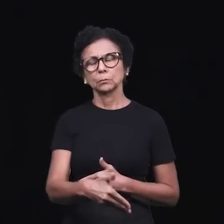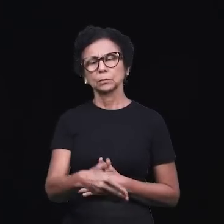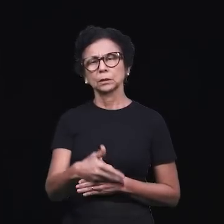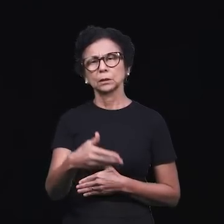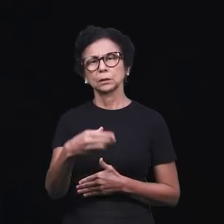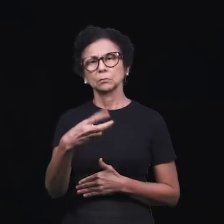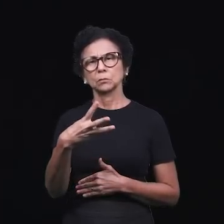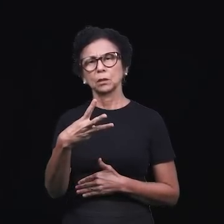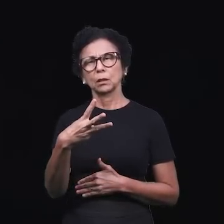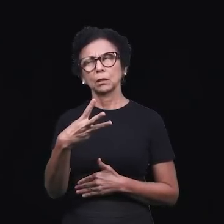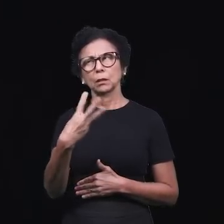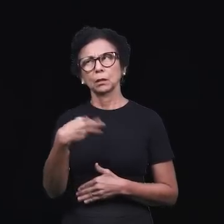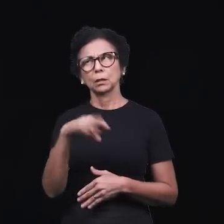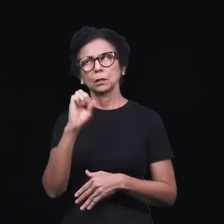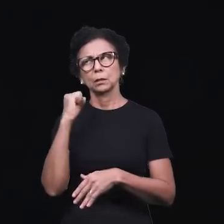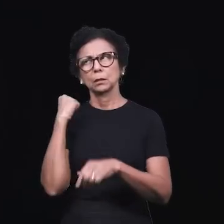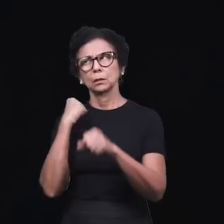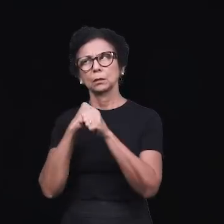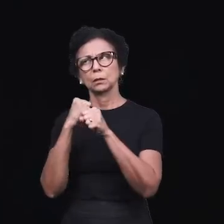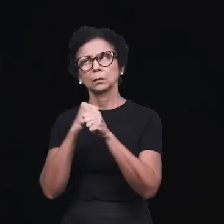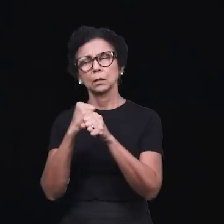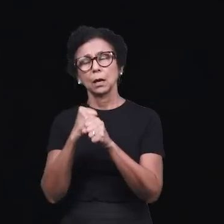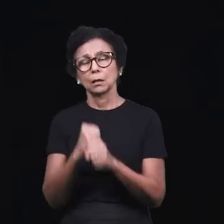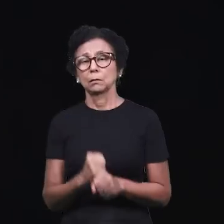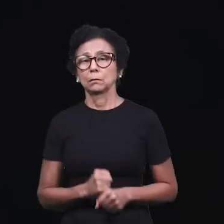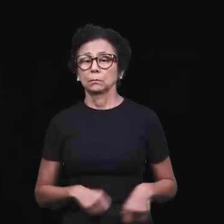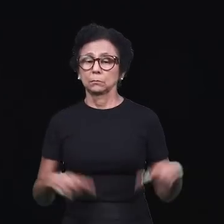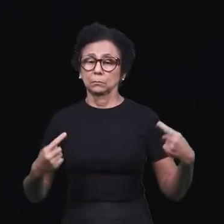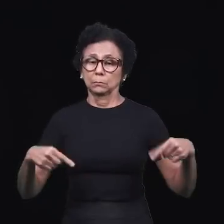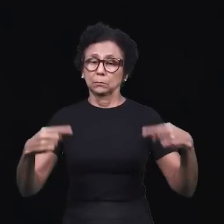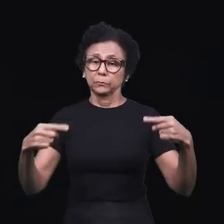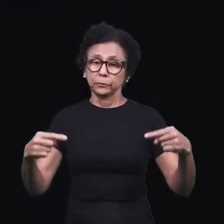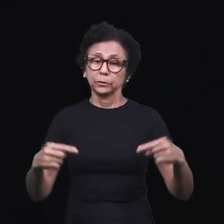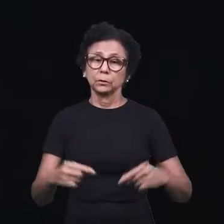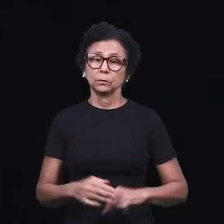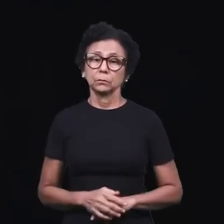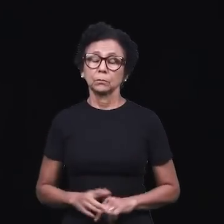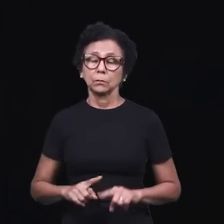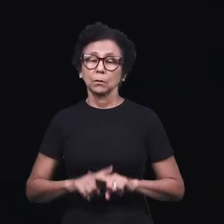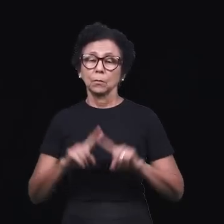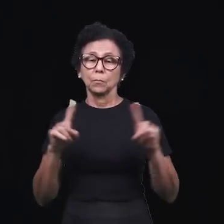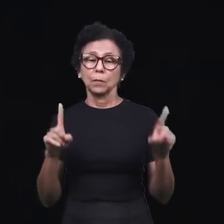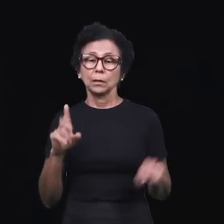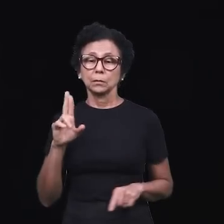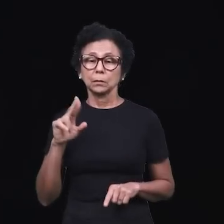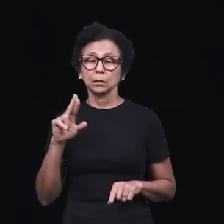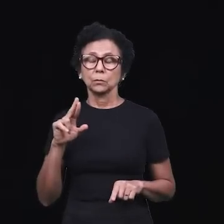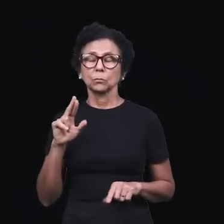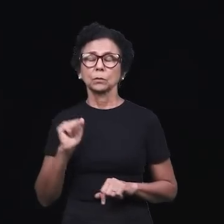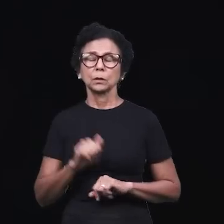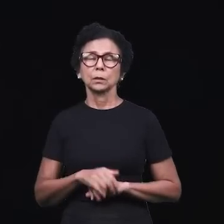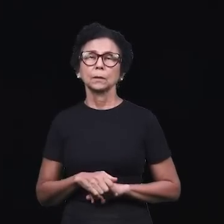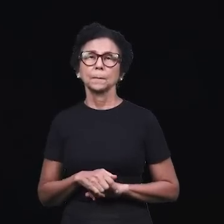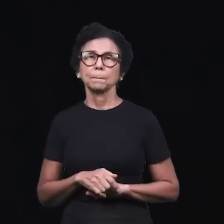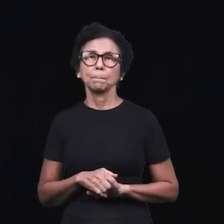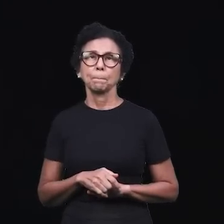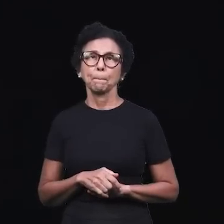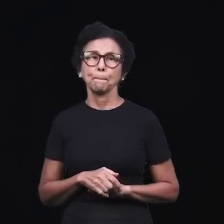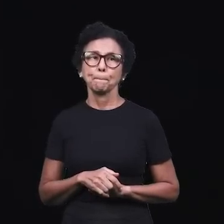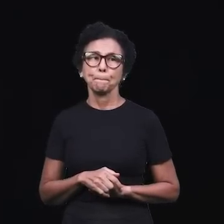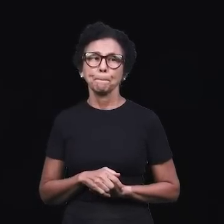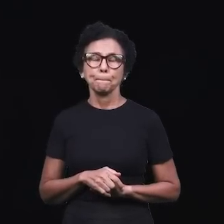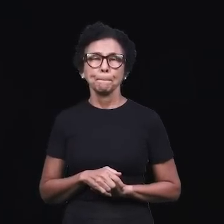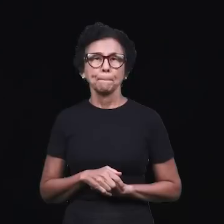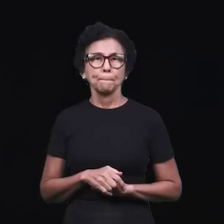caminho, uma coisa nunca mudou, que foi a nossa preocupação com a salvação e com